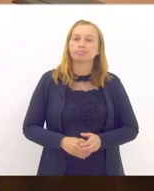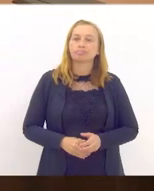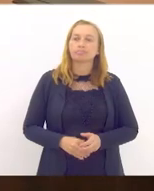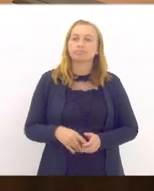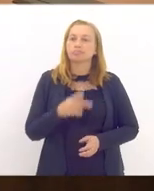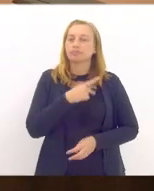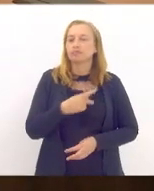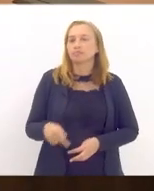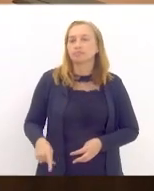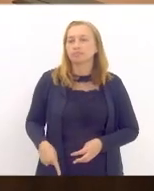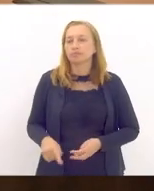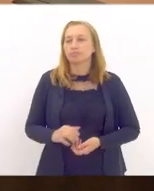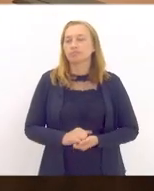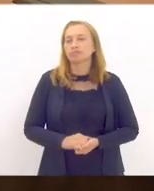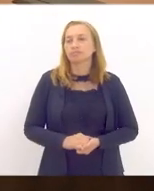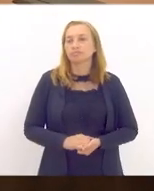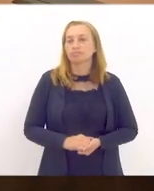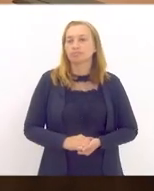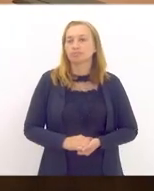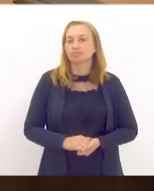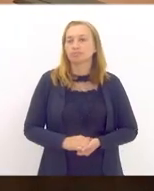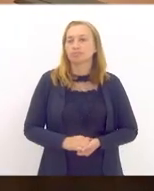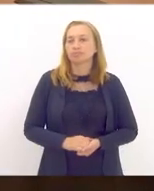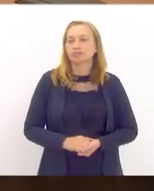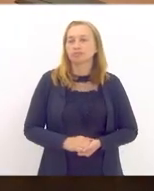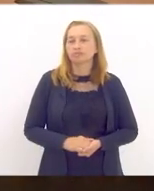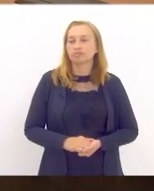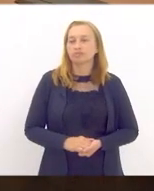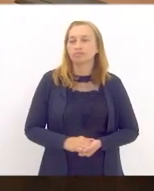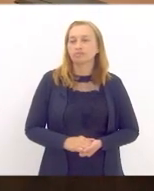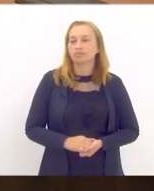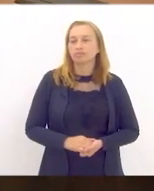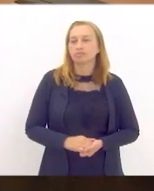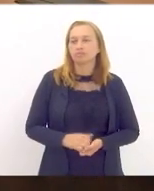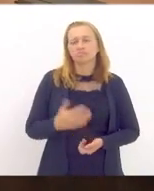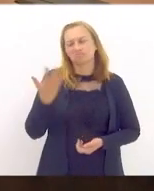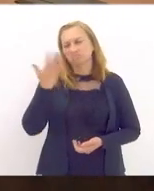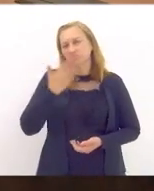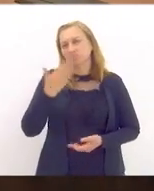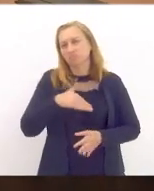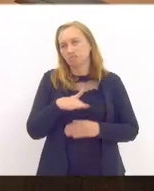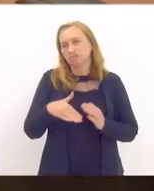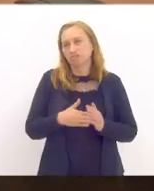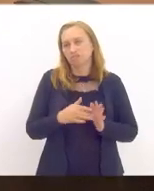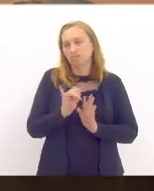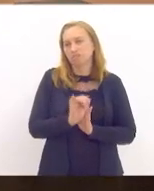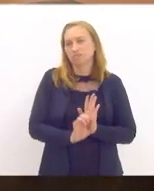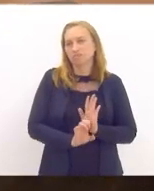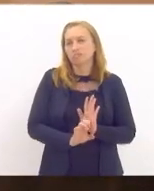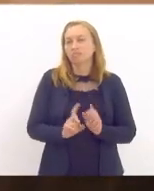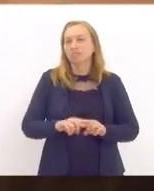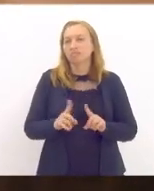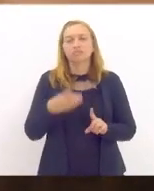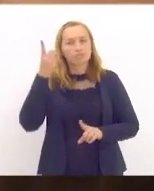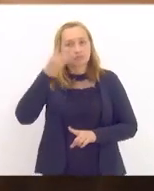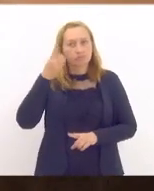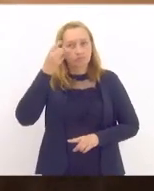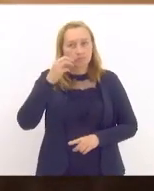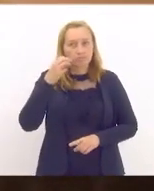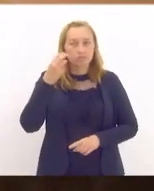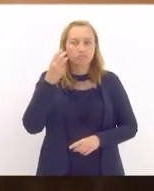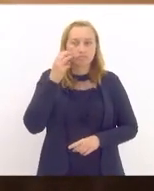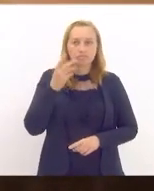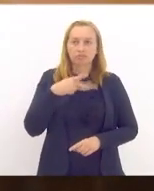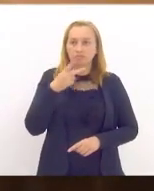Presidente eu não vi todas as emendas mas Deputado valdec aqui me diz que o parecer